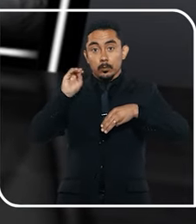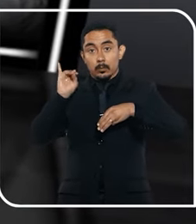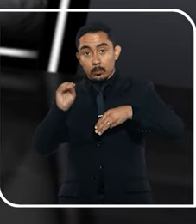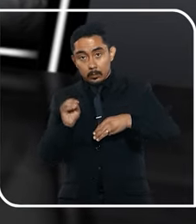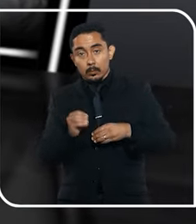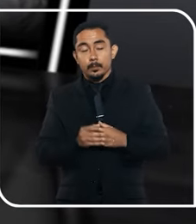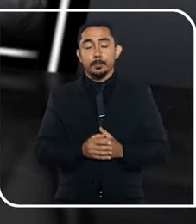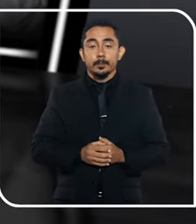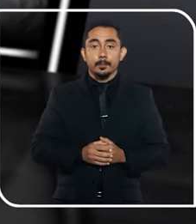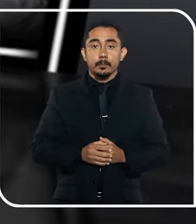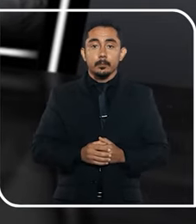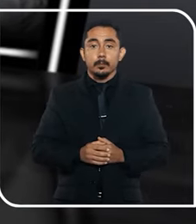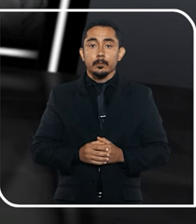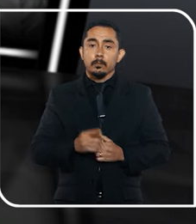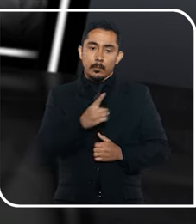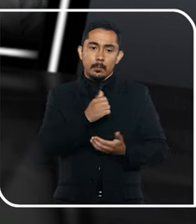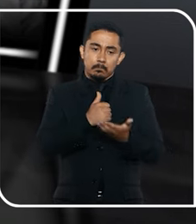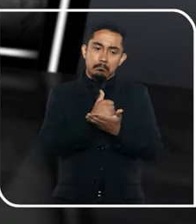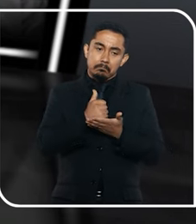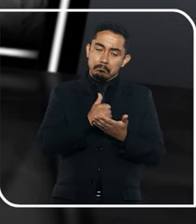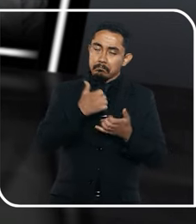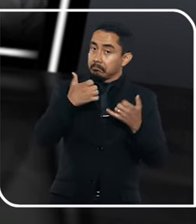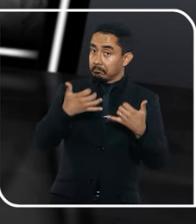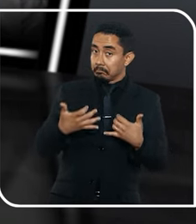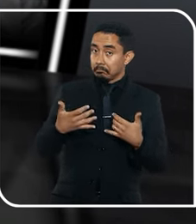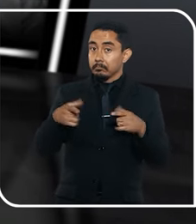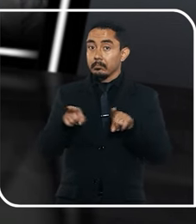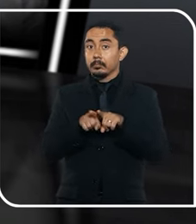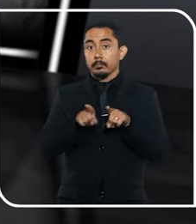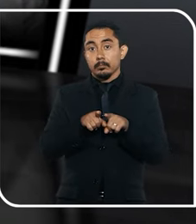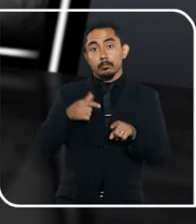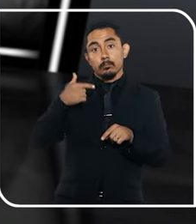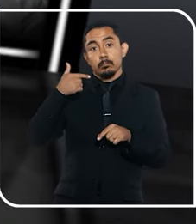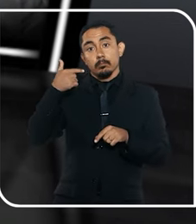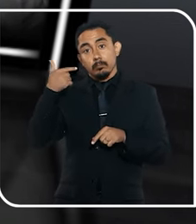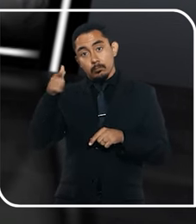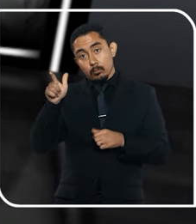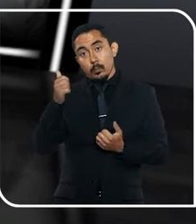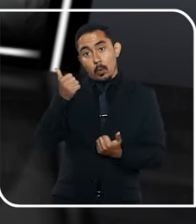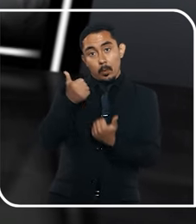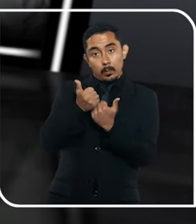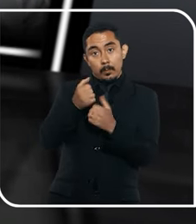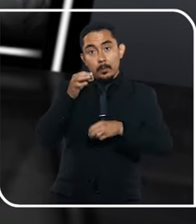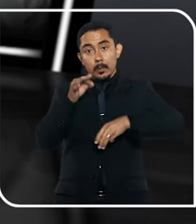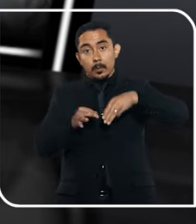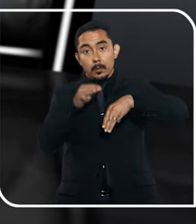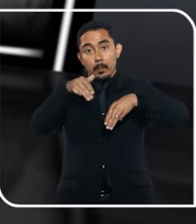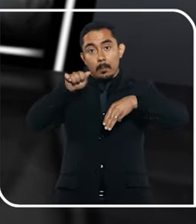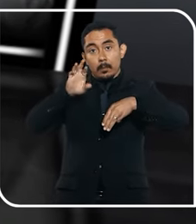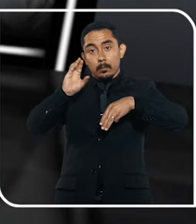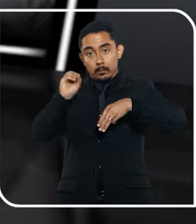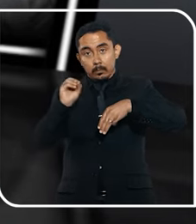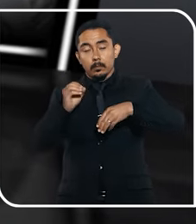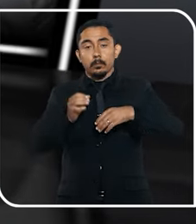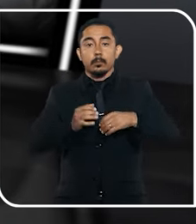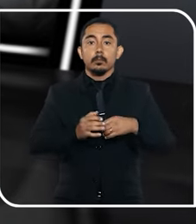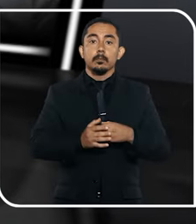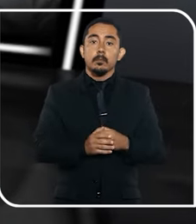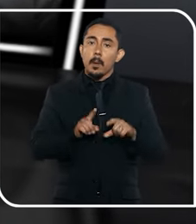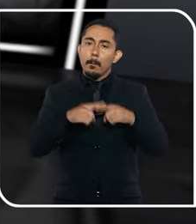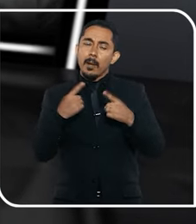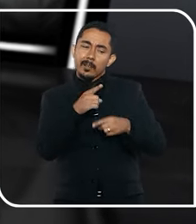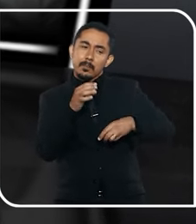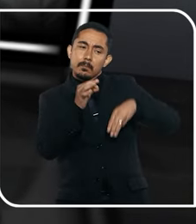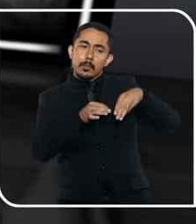Carlos Ferreira na sua fundamentação, e o outro que o acompanhou foi o ministro Marco Buzzi.